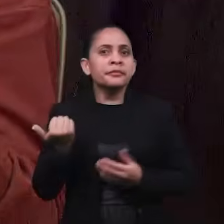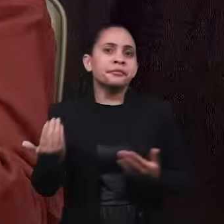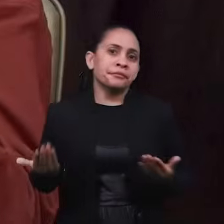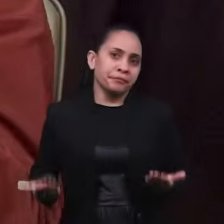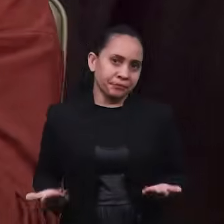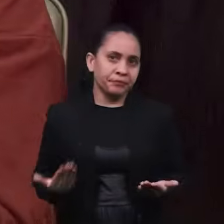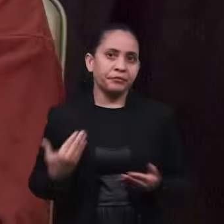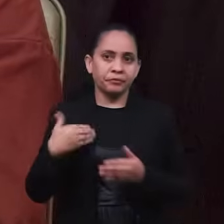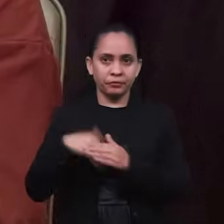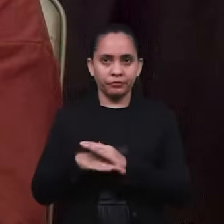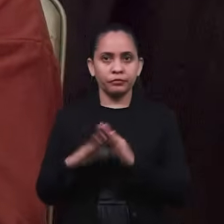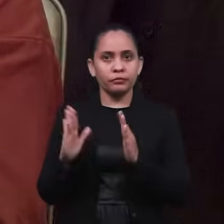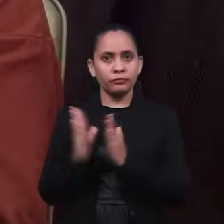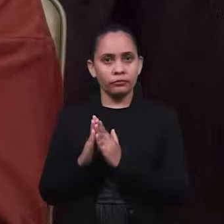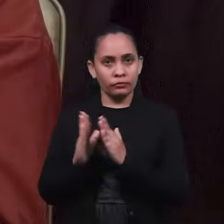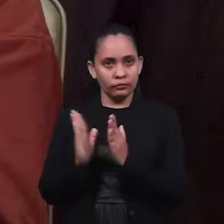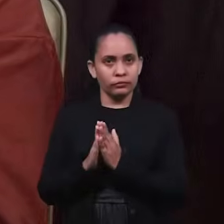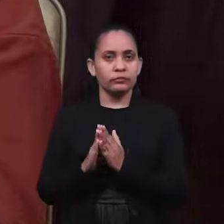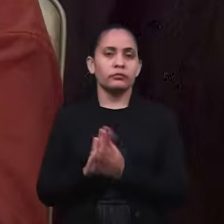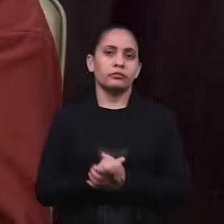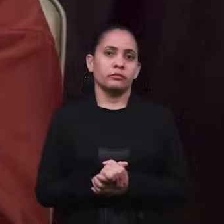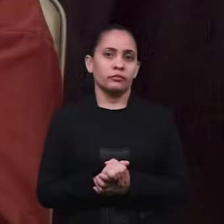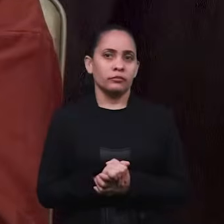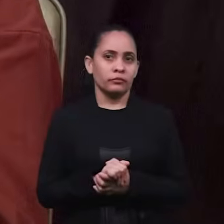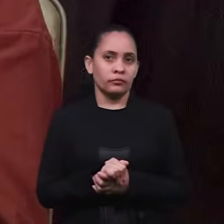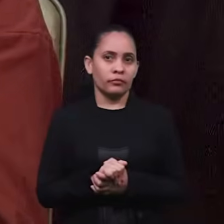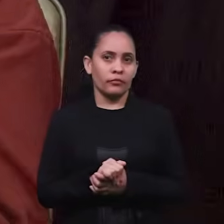Em casa. Né? Então, assim, as